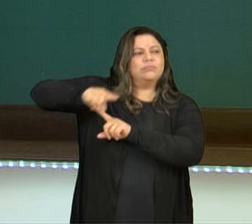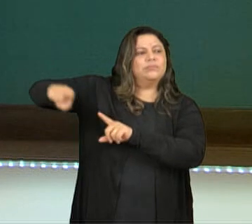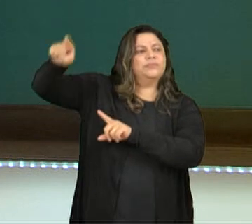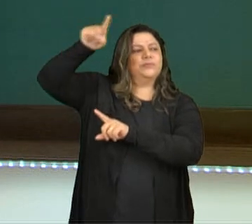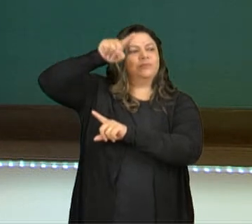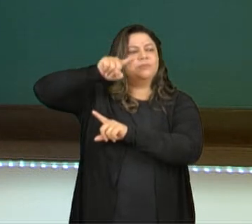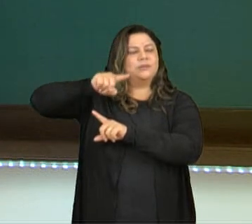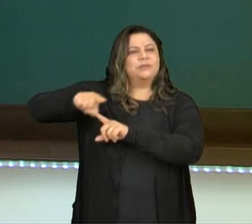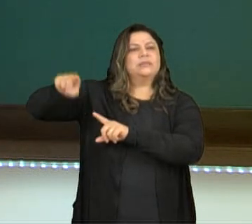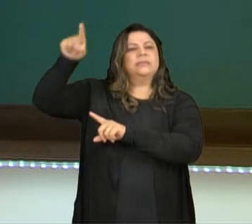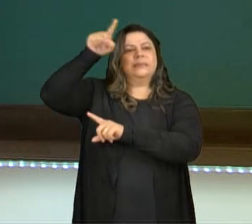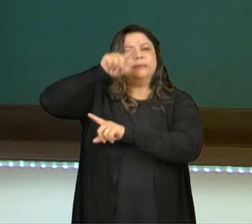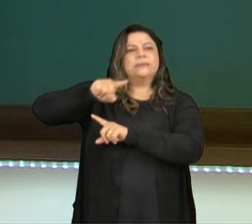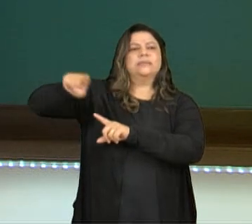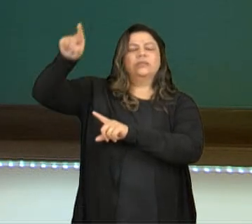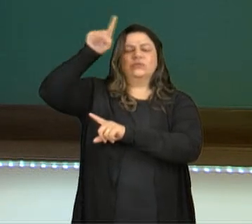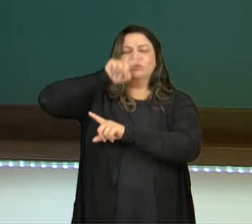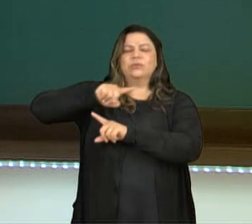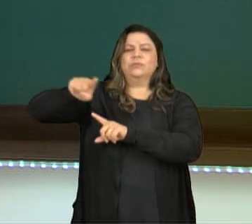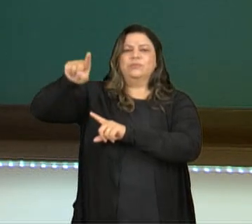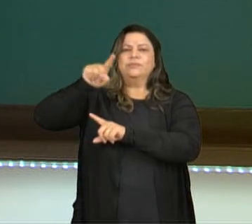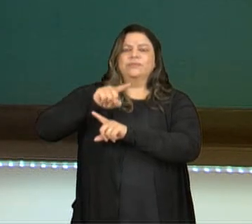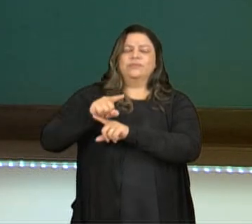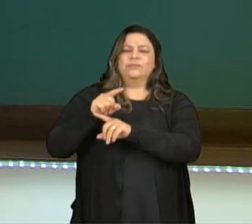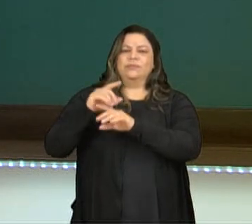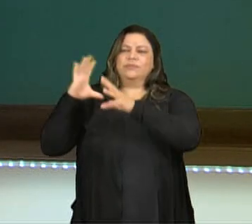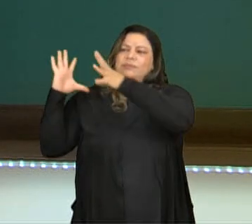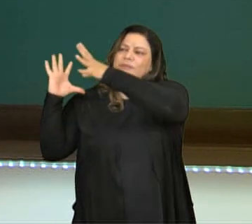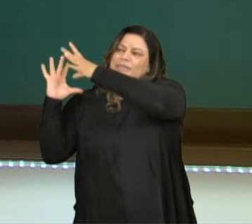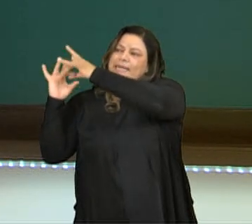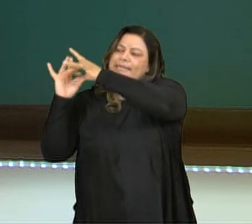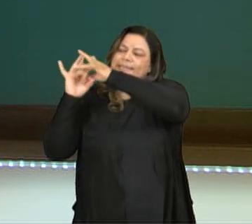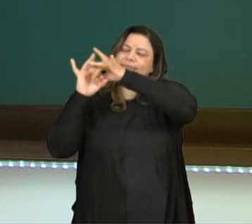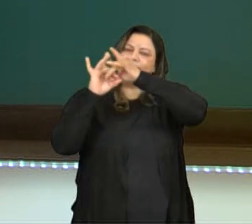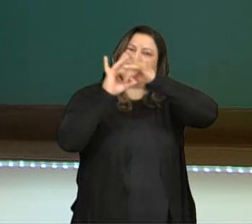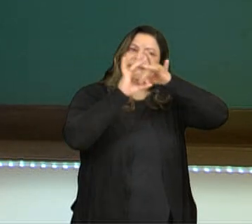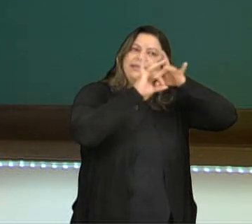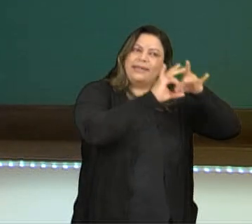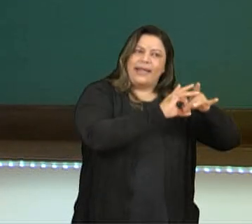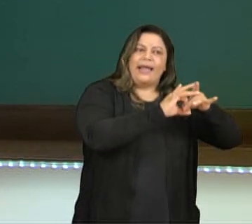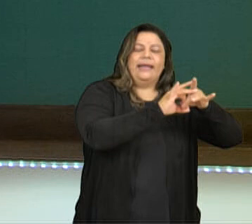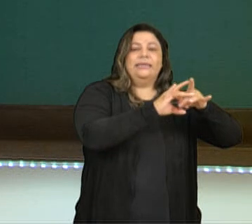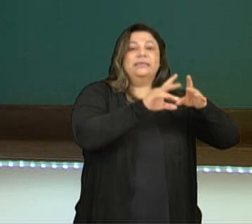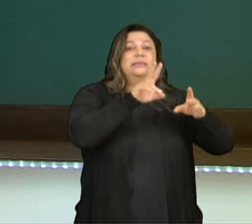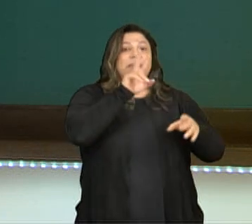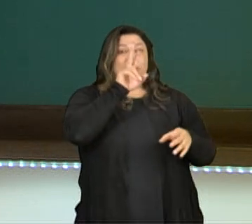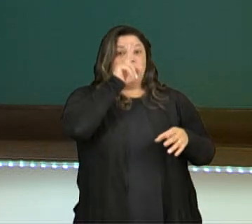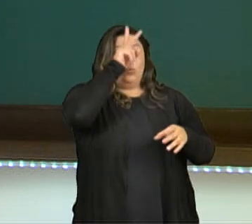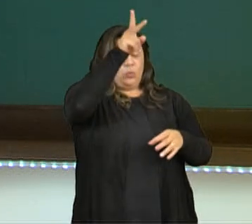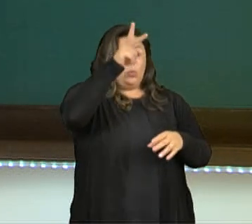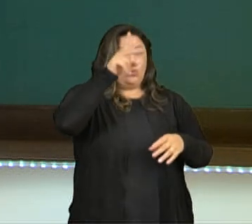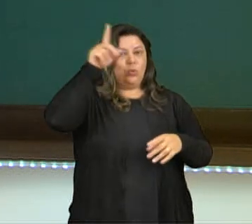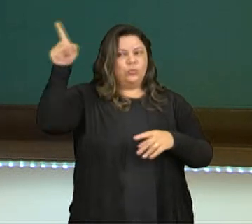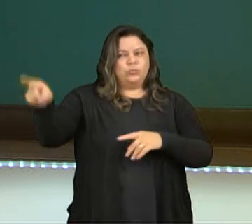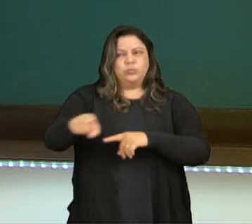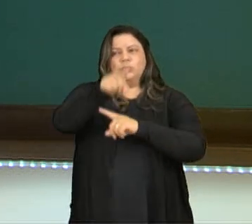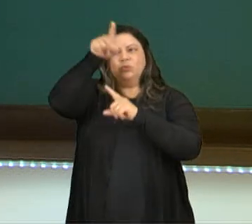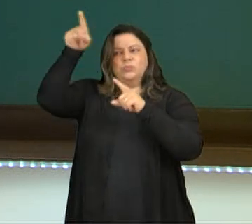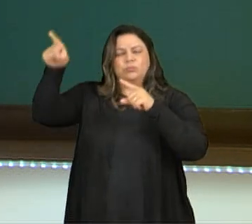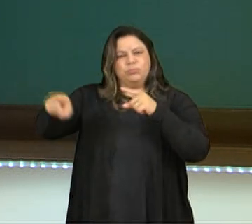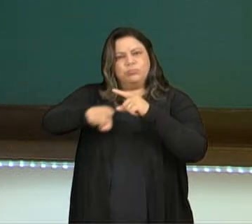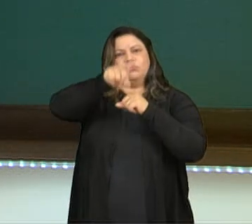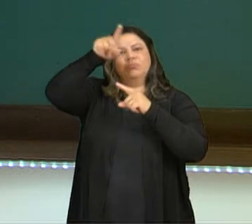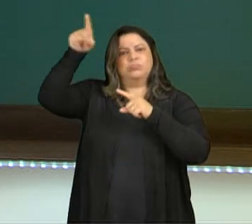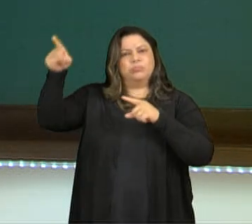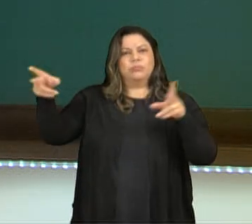né? Que são ligados a geradores. Então, essa força que vai movimentar esses cataventos, as pás